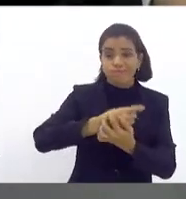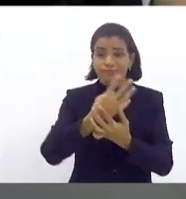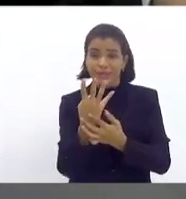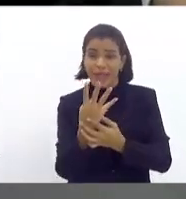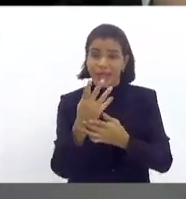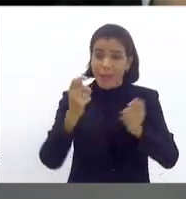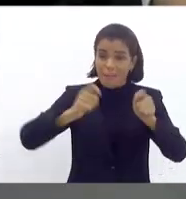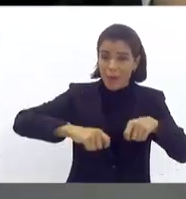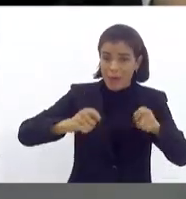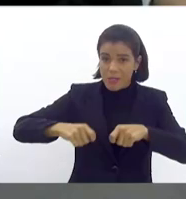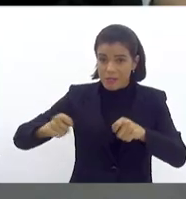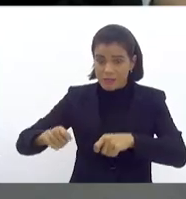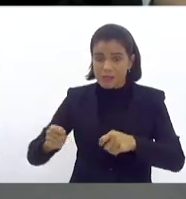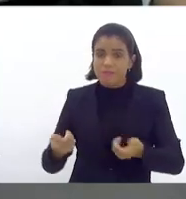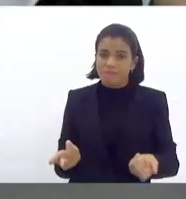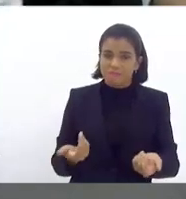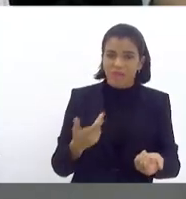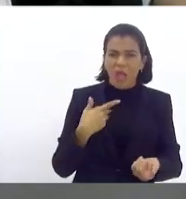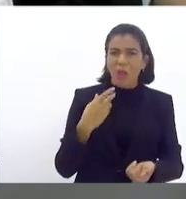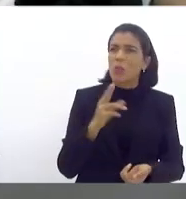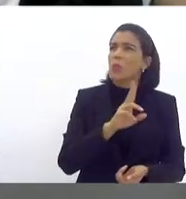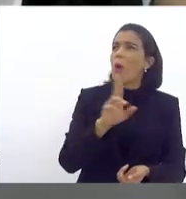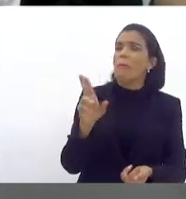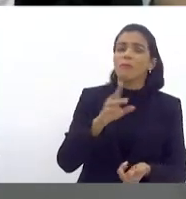esse. Aí uma escola quer dar o nome